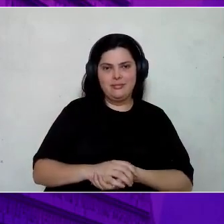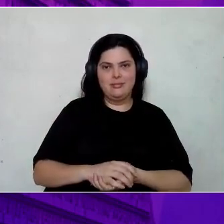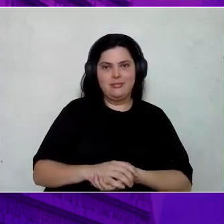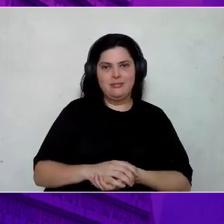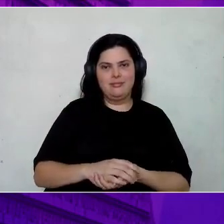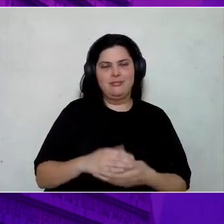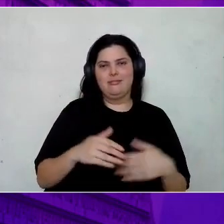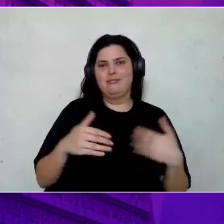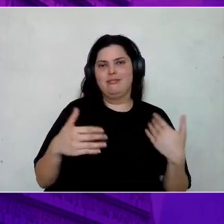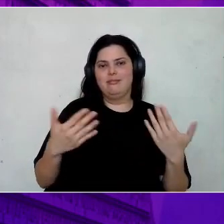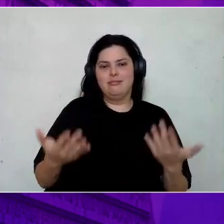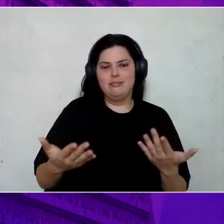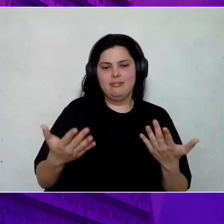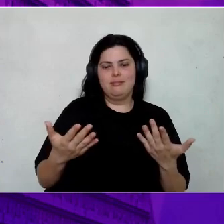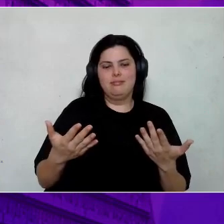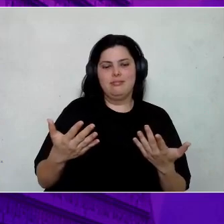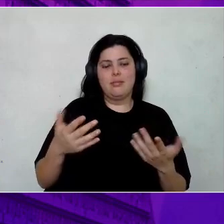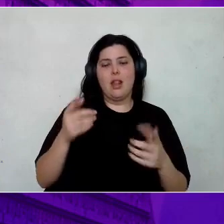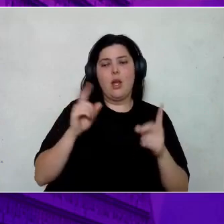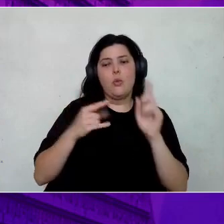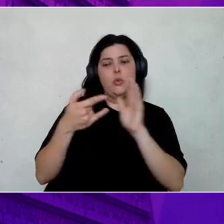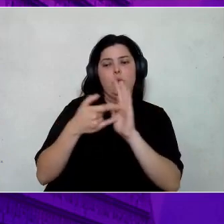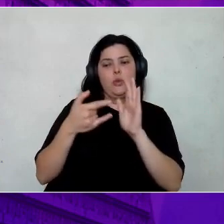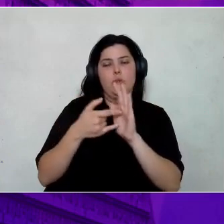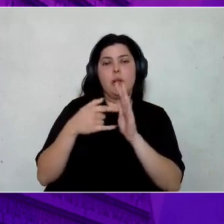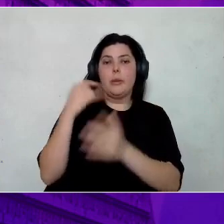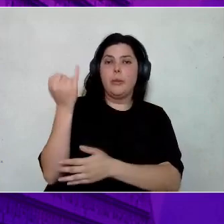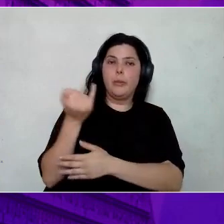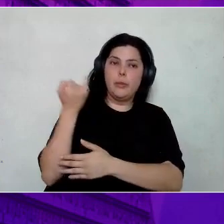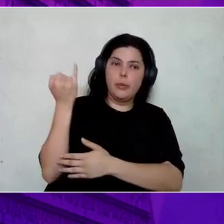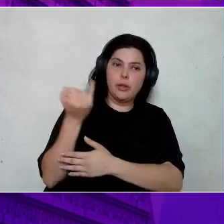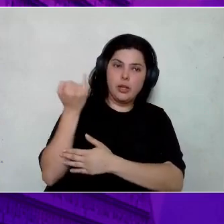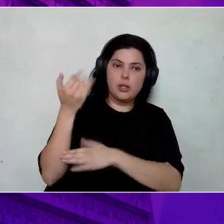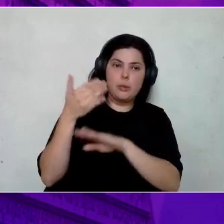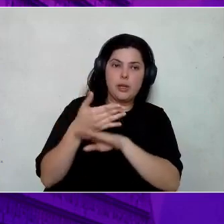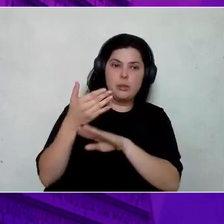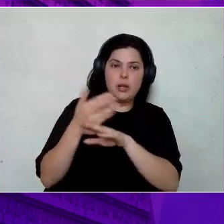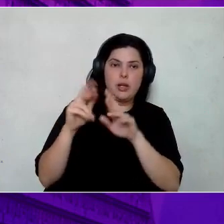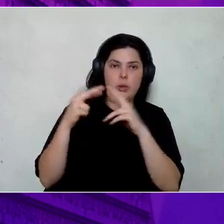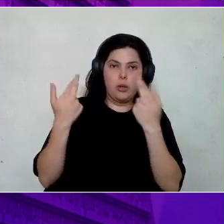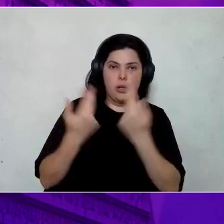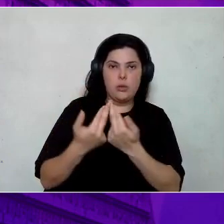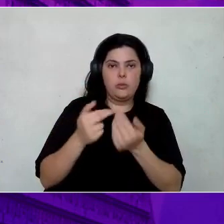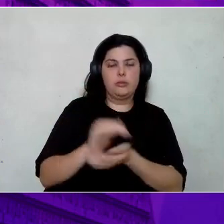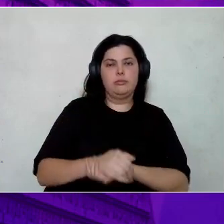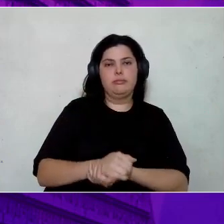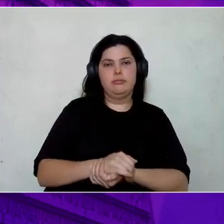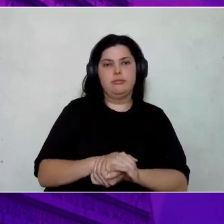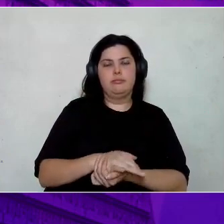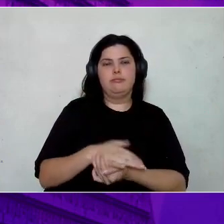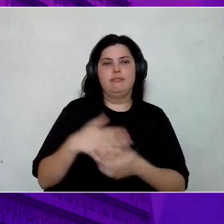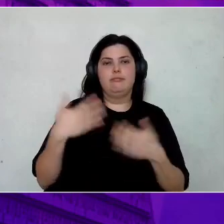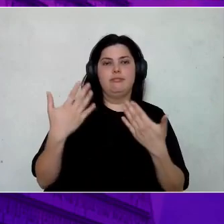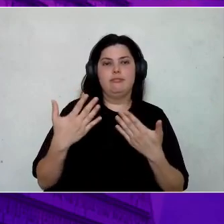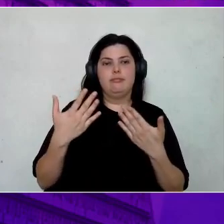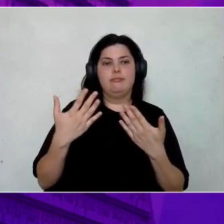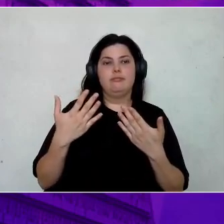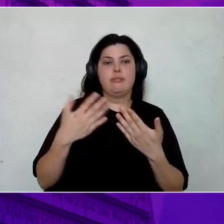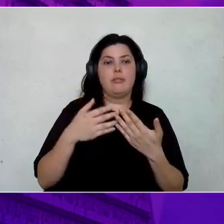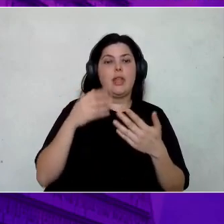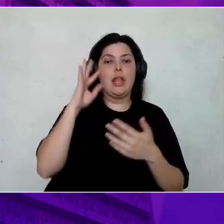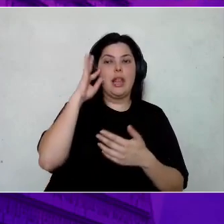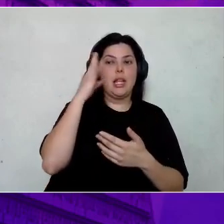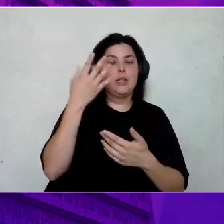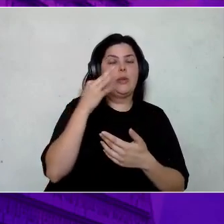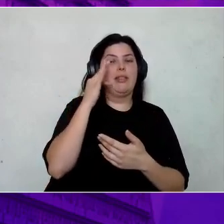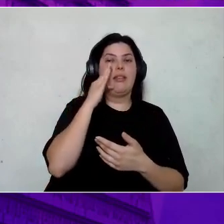Mas alguns desenvolvedores eles são importantes para participar de algumas reuniões, né? Eles tomam decisões técnicas, podem